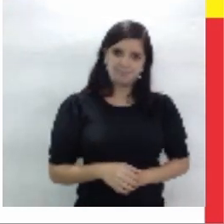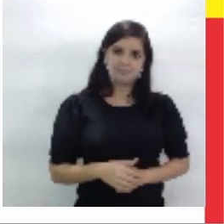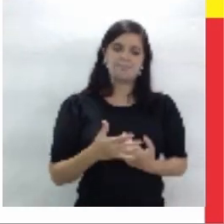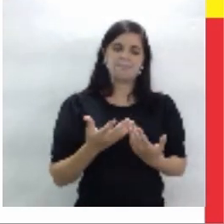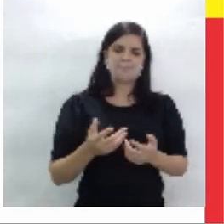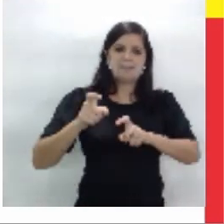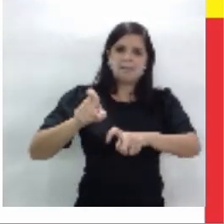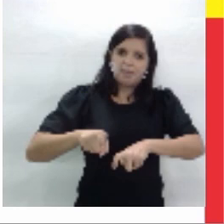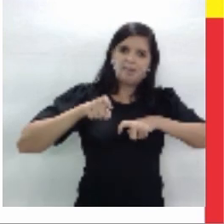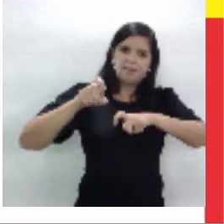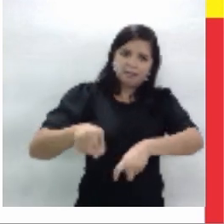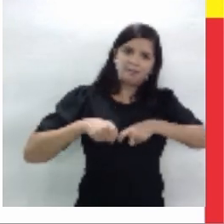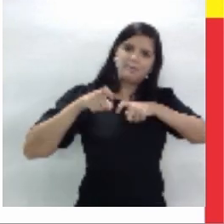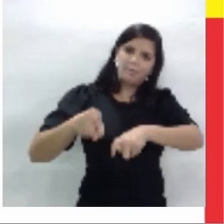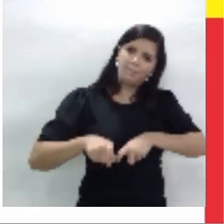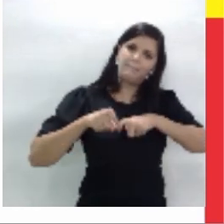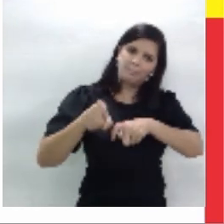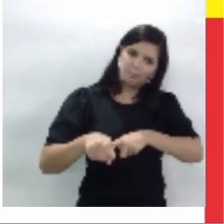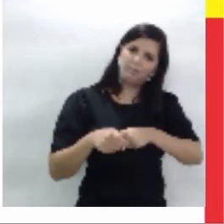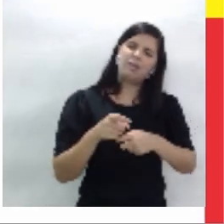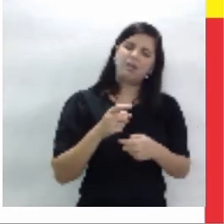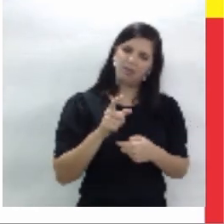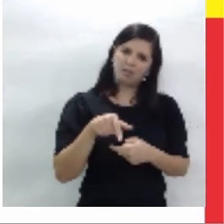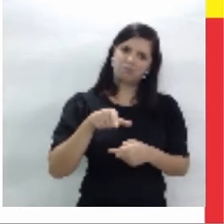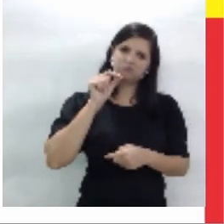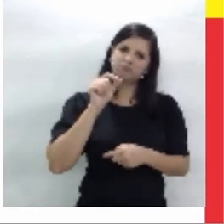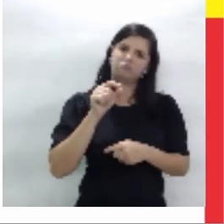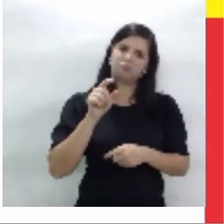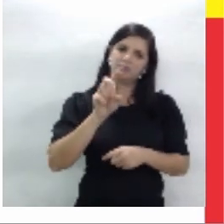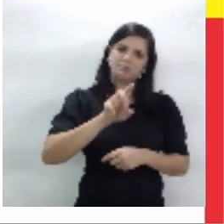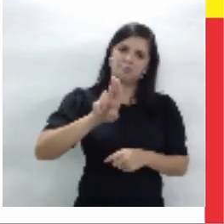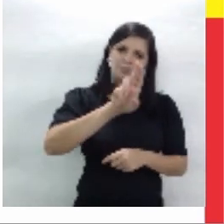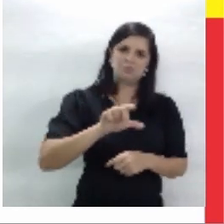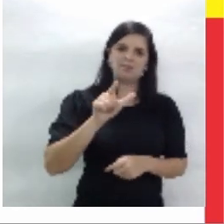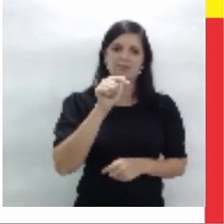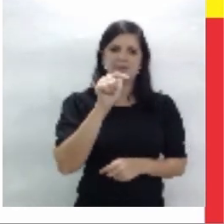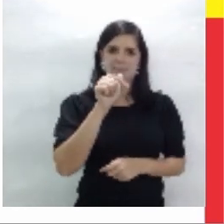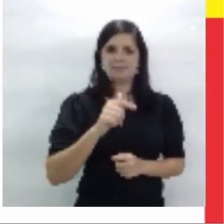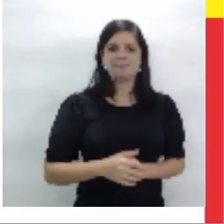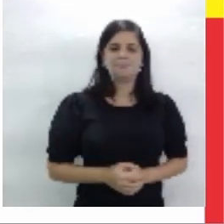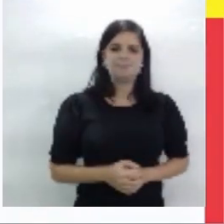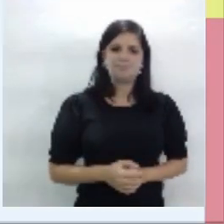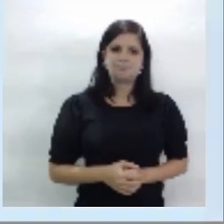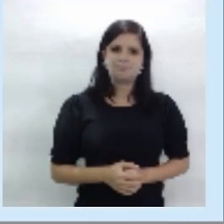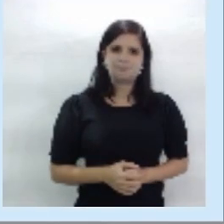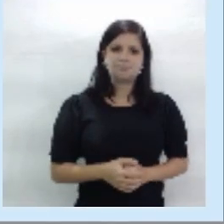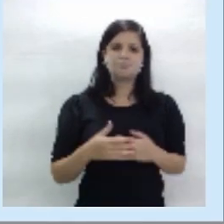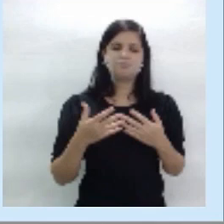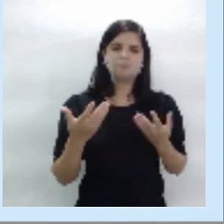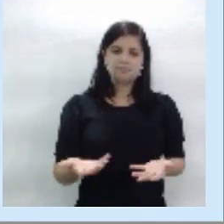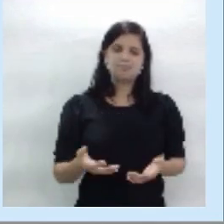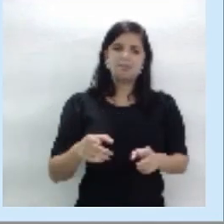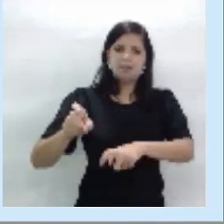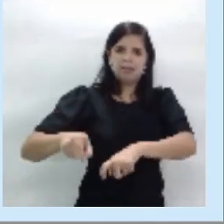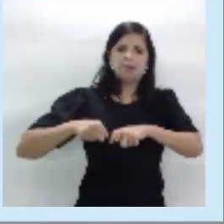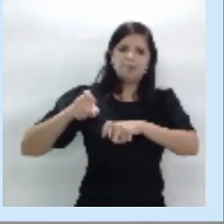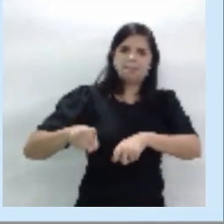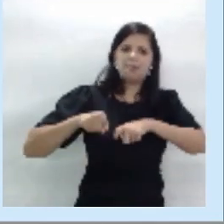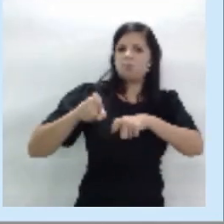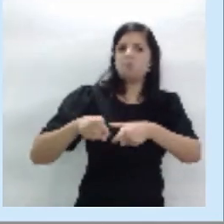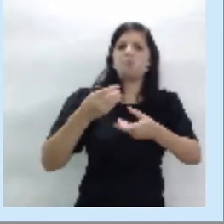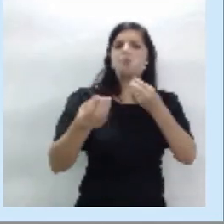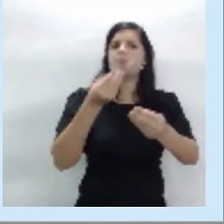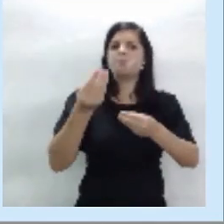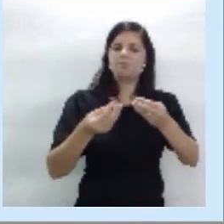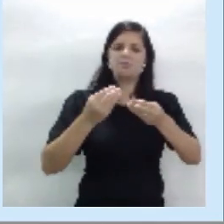agropecuária, por exemplo, é uma dessas formas. Tá? Só lembrando para vocês, olha para mim. O que é a agropecuária mesmo, gente? É